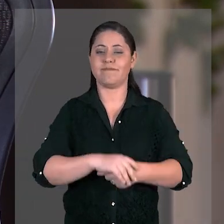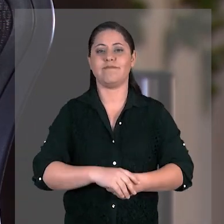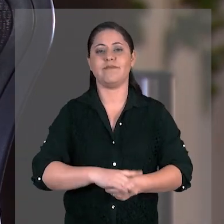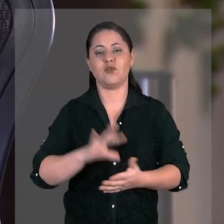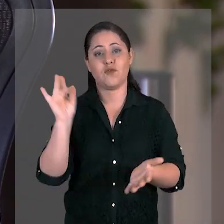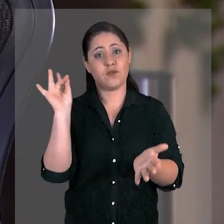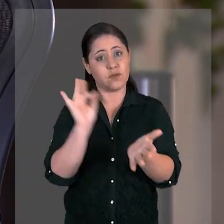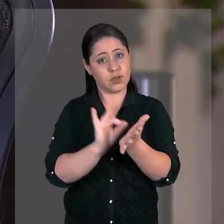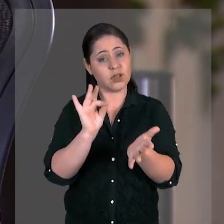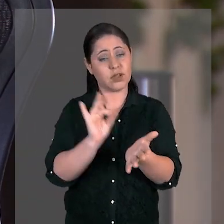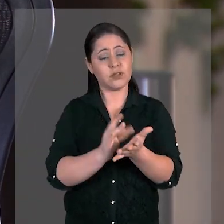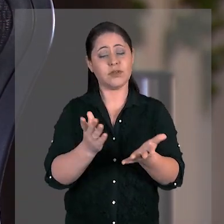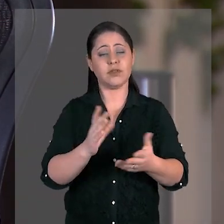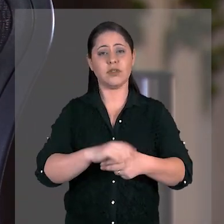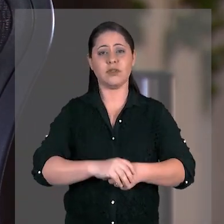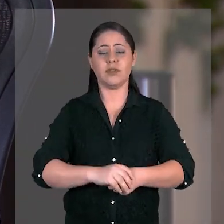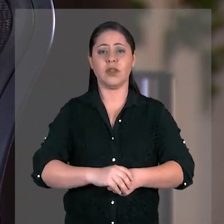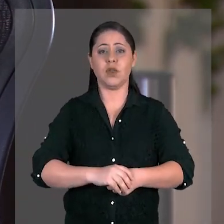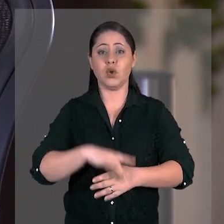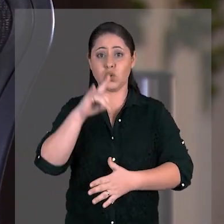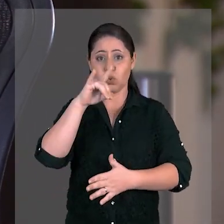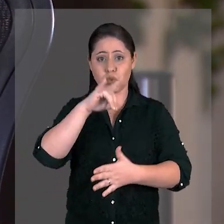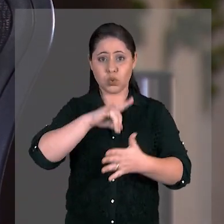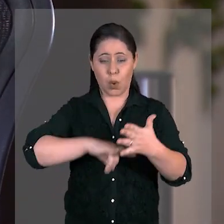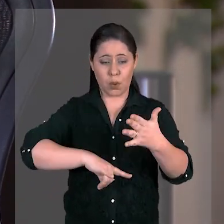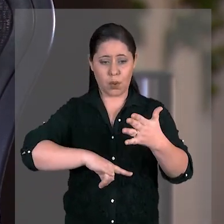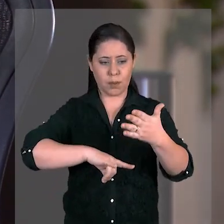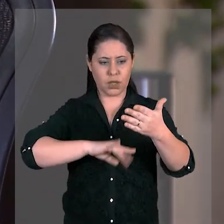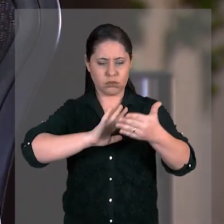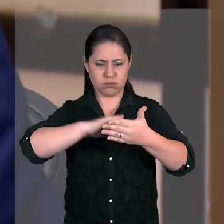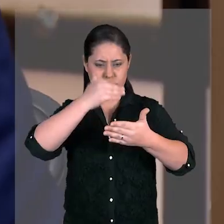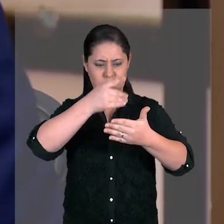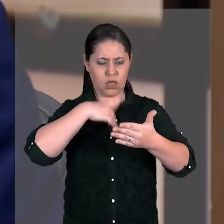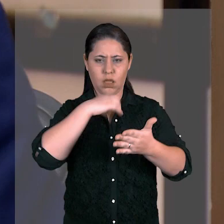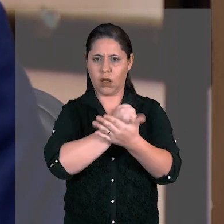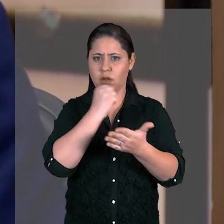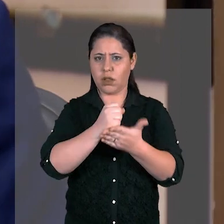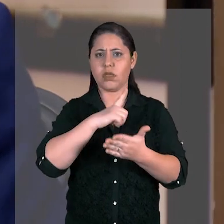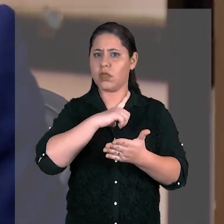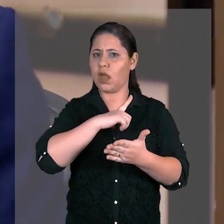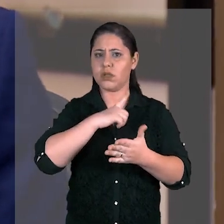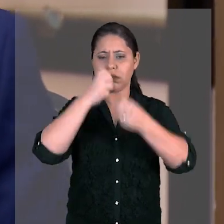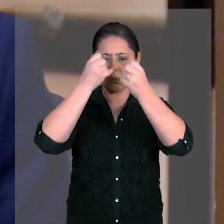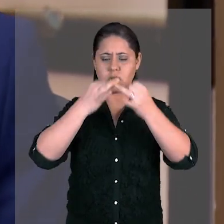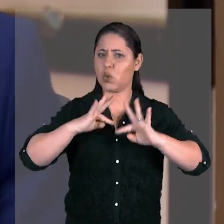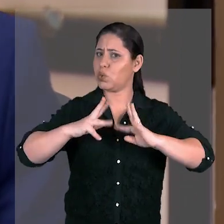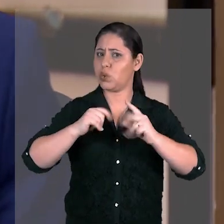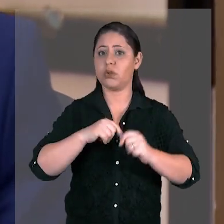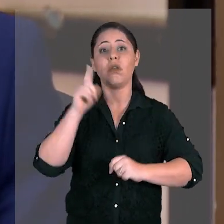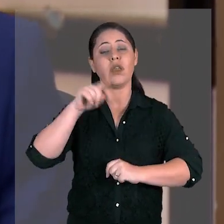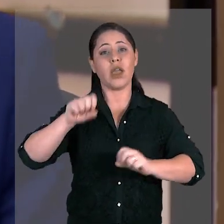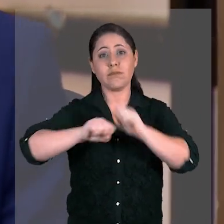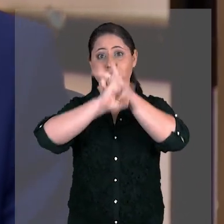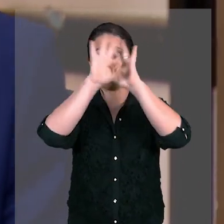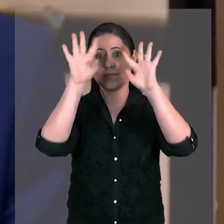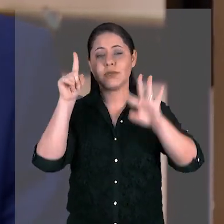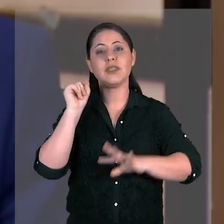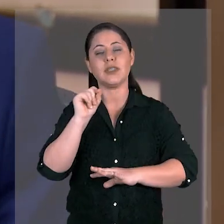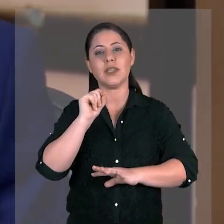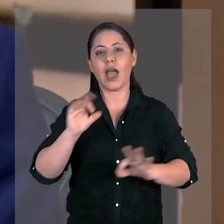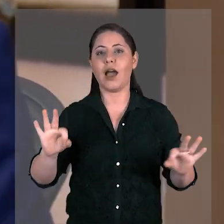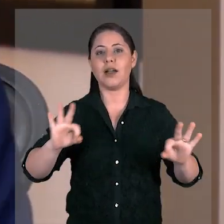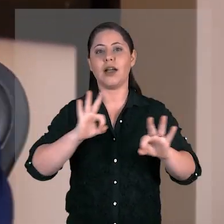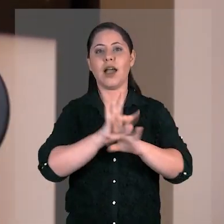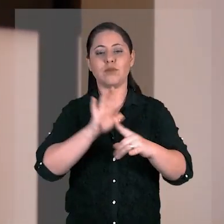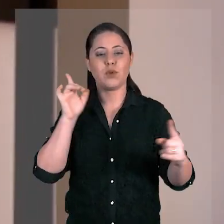esse documento de fé pública, você está registrando tudo o que aconteceu ali. E é com essa reflexão da nossa convidada de hoje que encerramos o